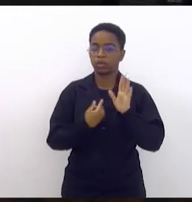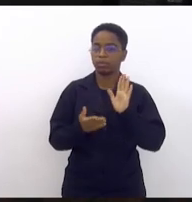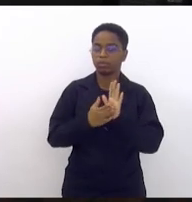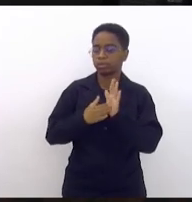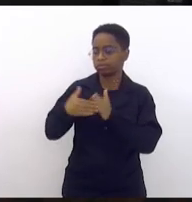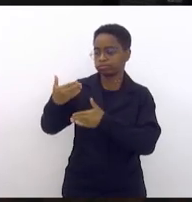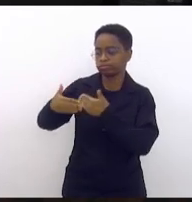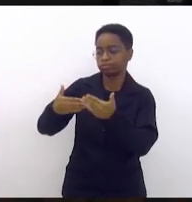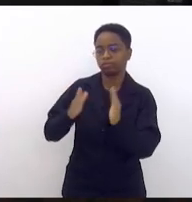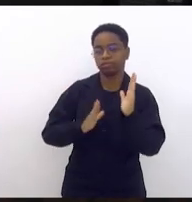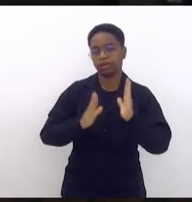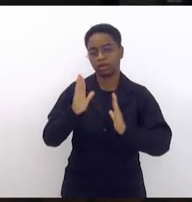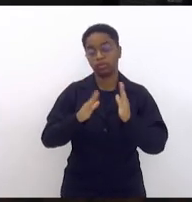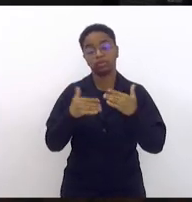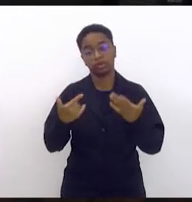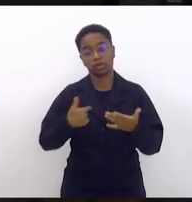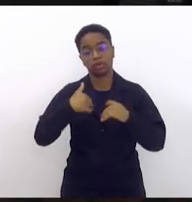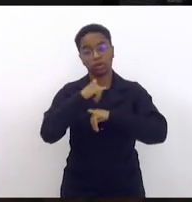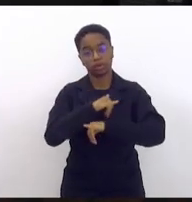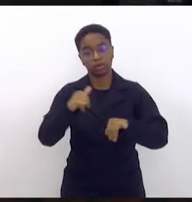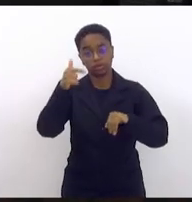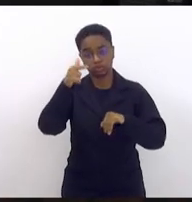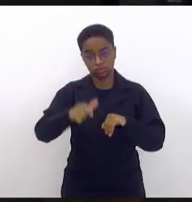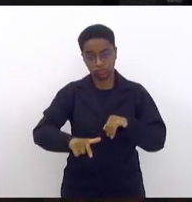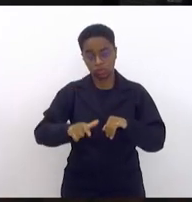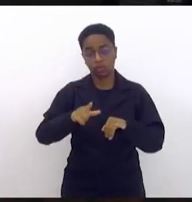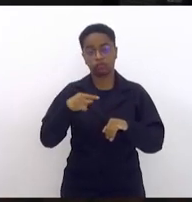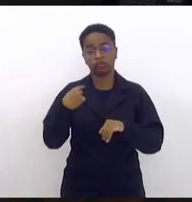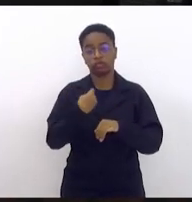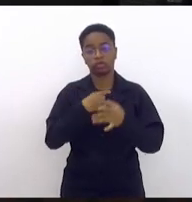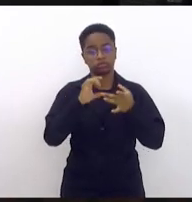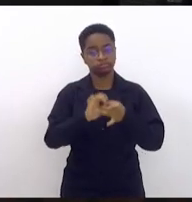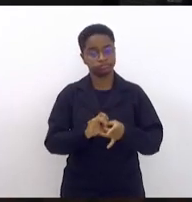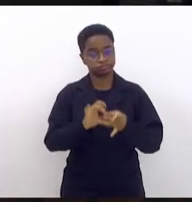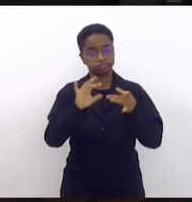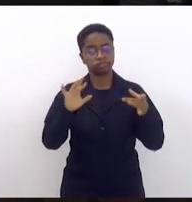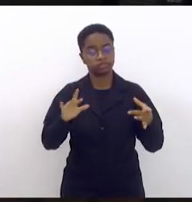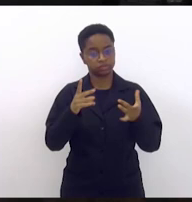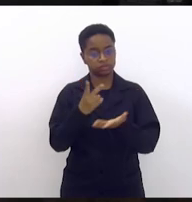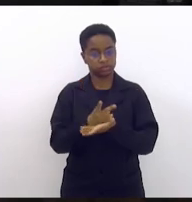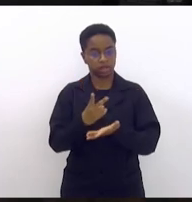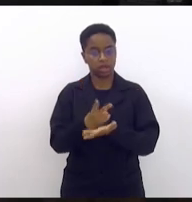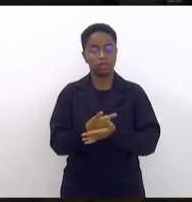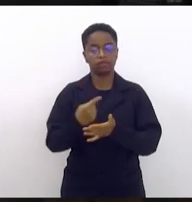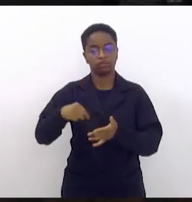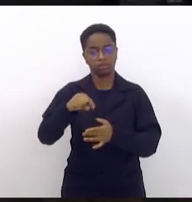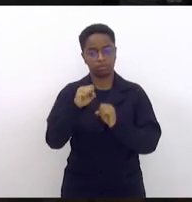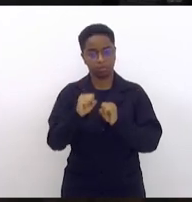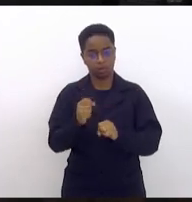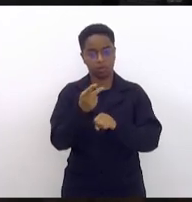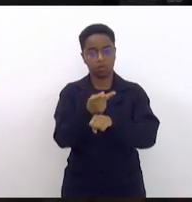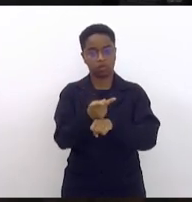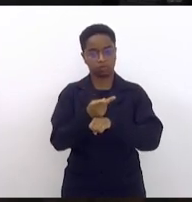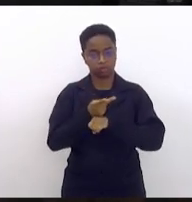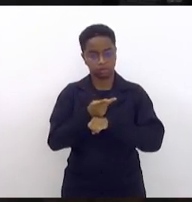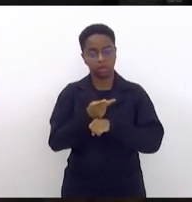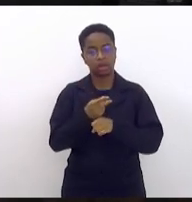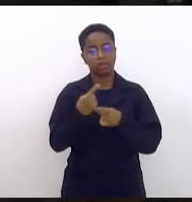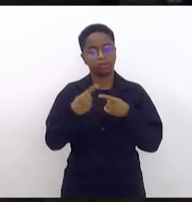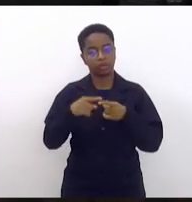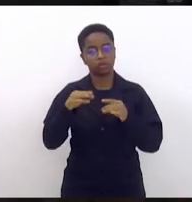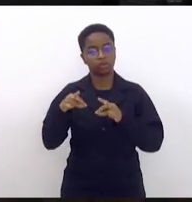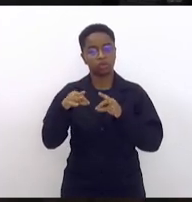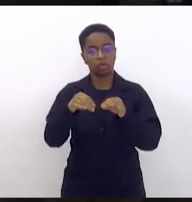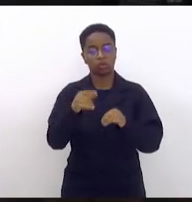durante esse período então reitero aqui a nossa disponibilidade para que todos possam